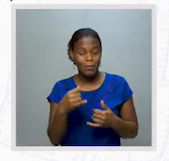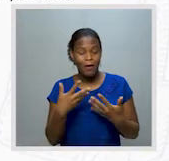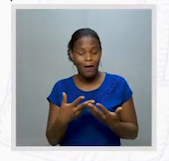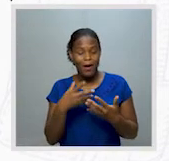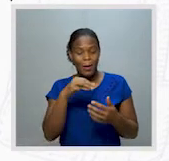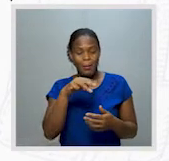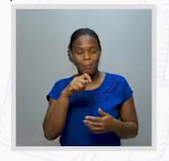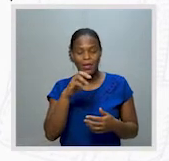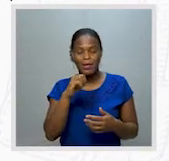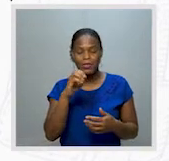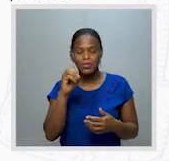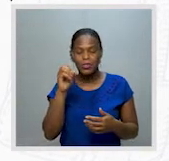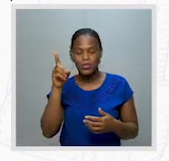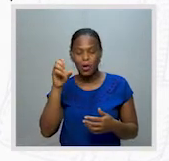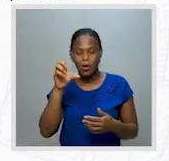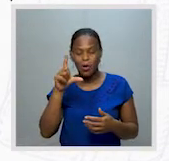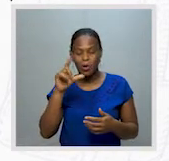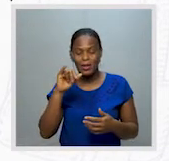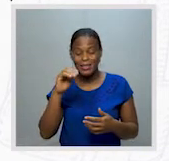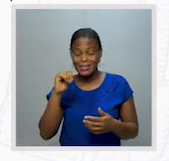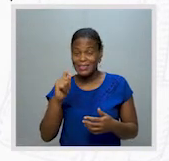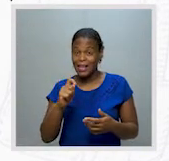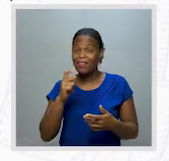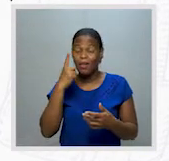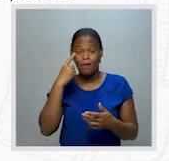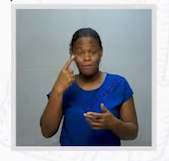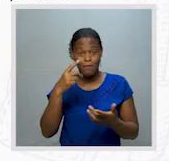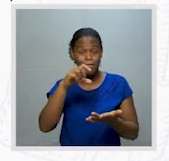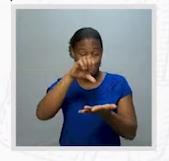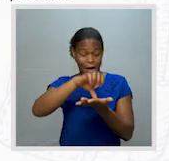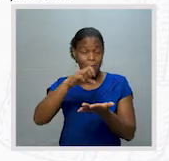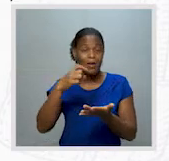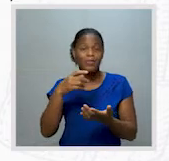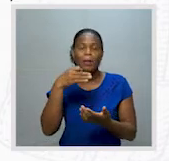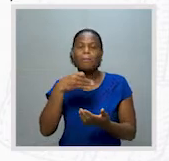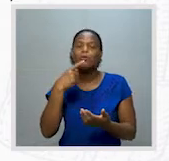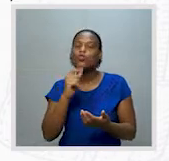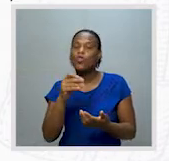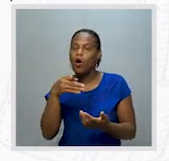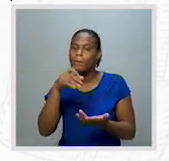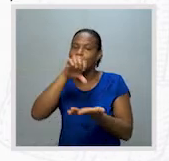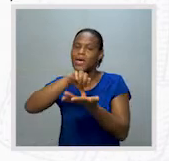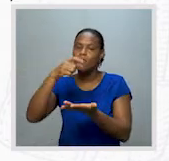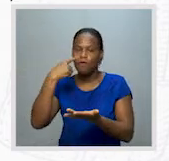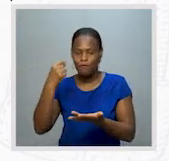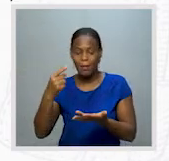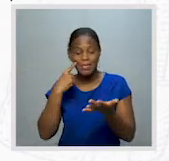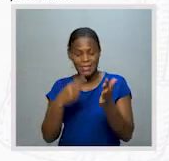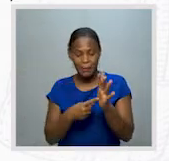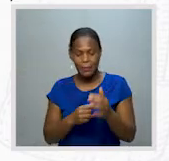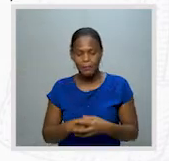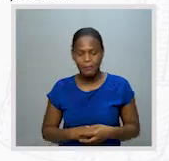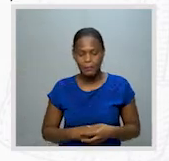mesóclise, que dissemos vem no meio do verbo, nós temos ali alguns exemplos. Vejam,